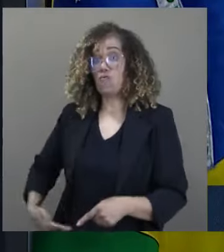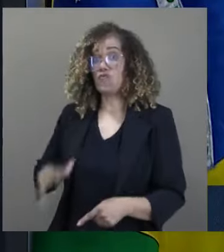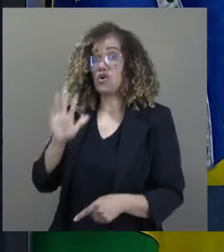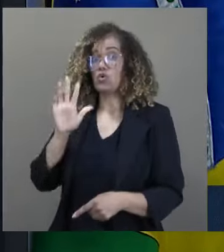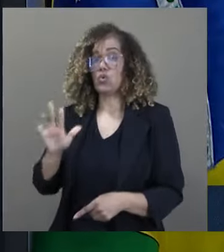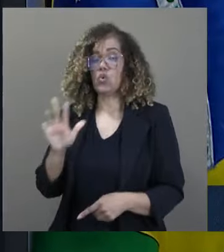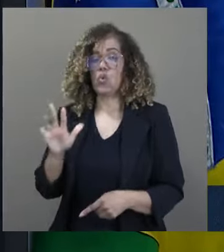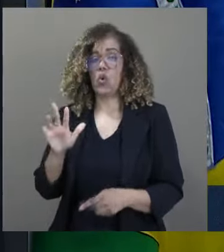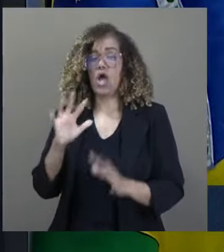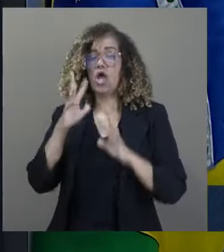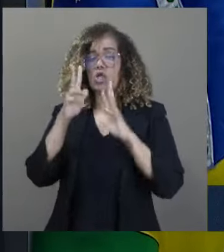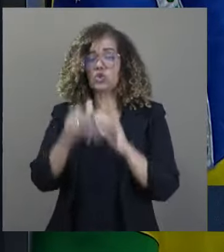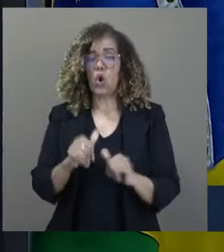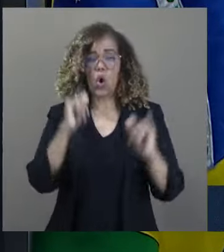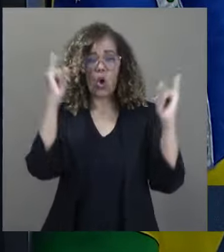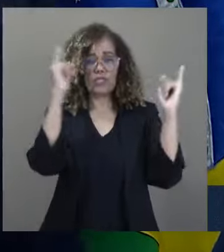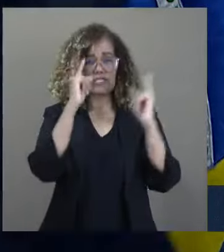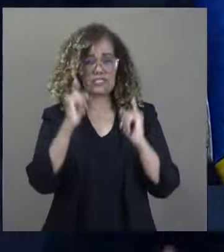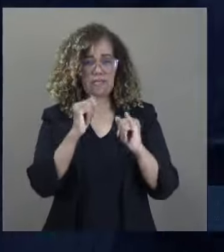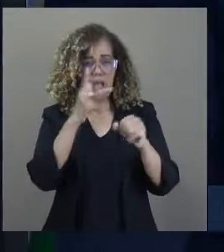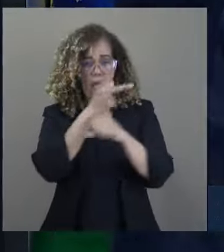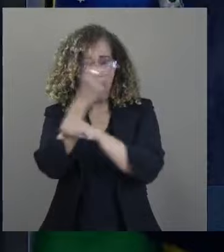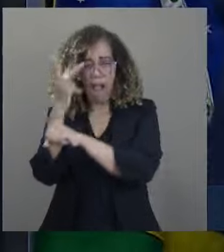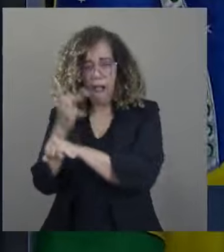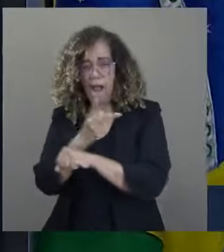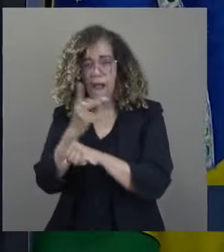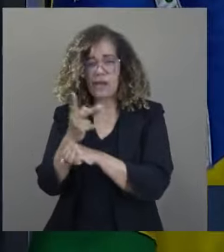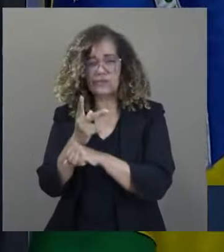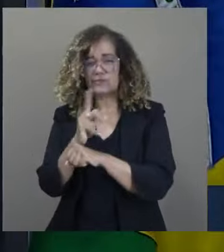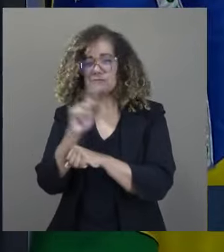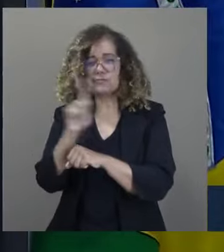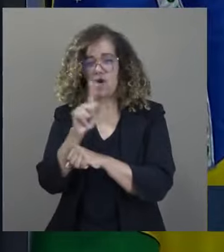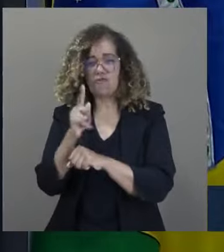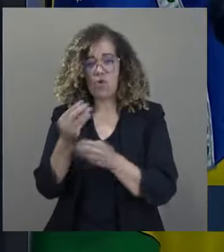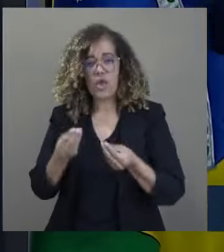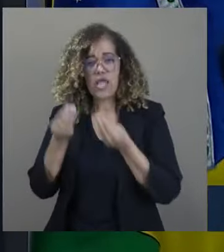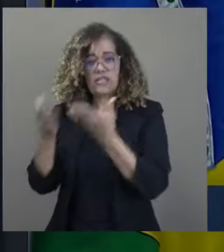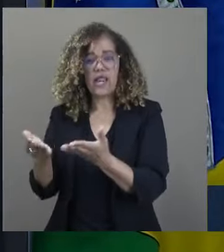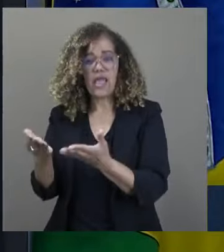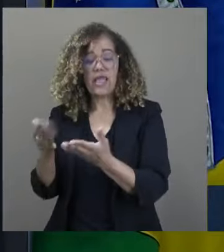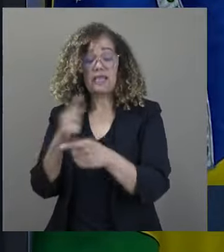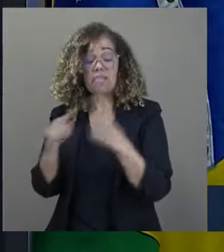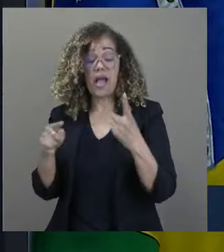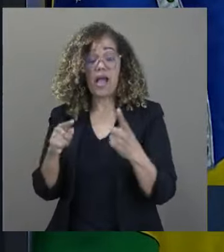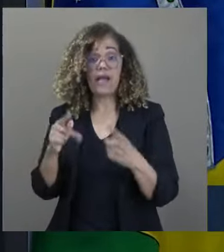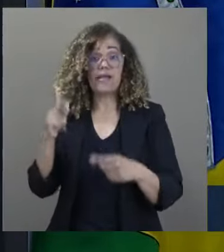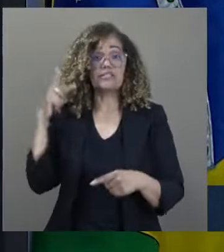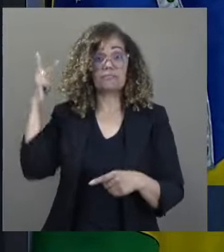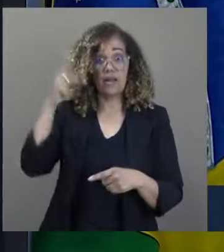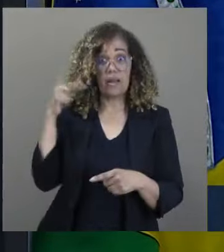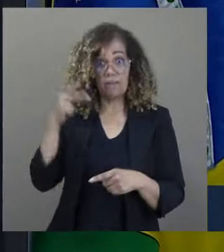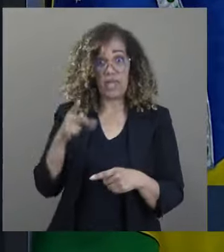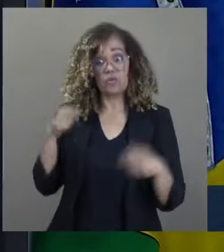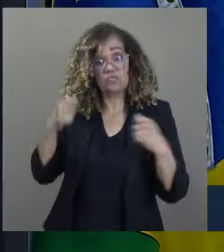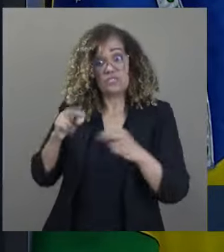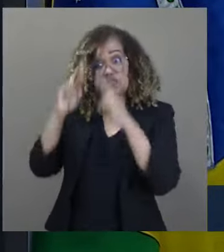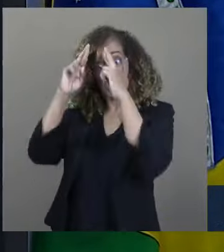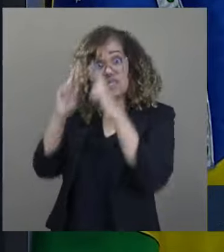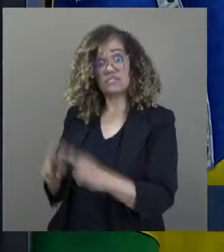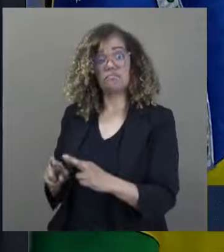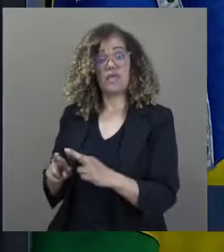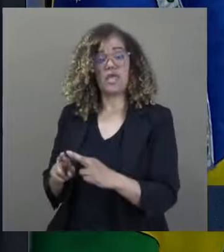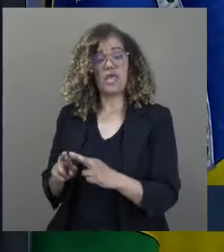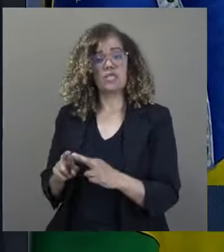As imagens foram negadas para os parlamentares. Esse parlamento tem que se dar o respeito. Esse parlamento tem